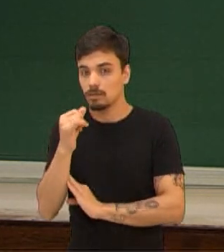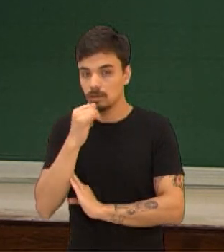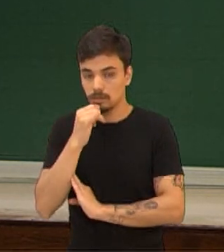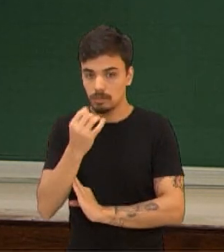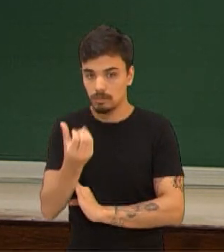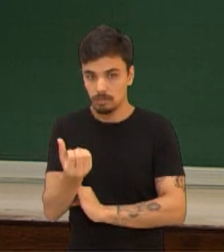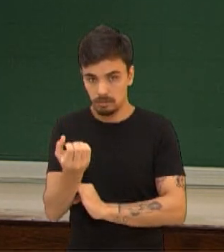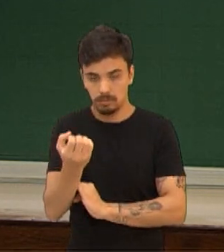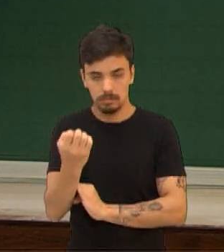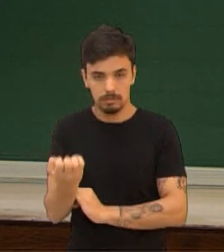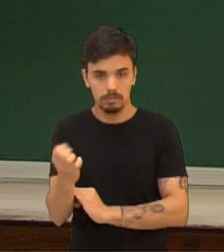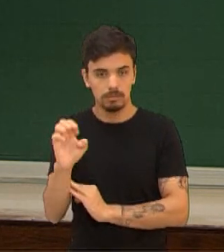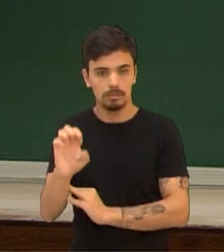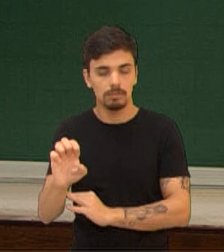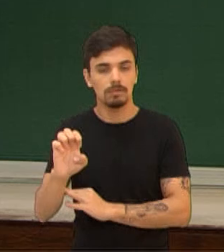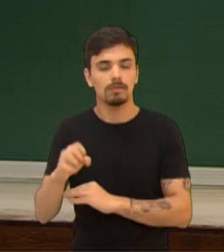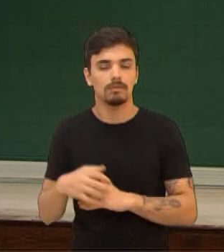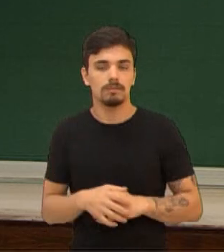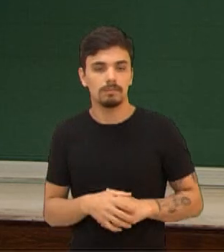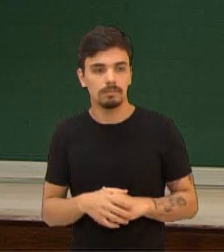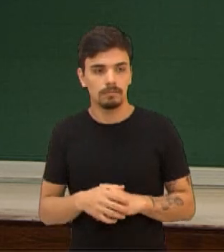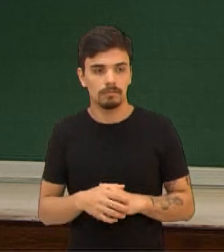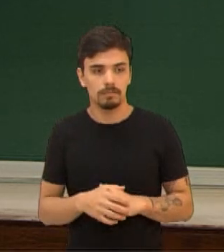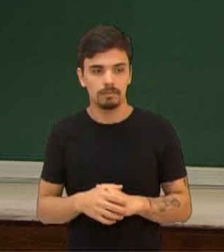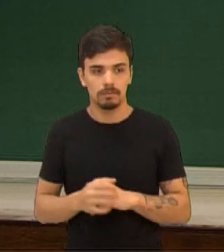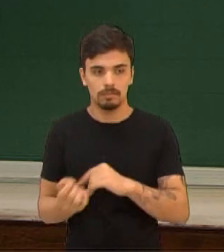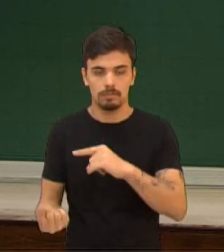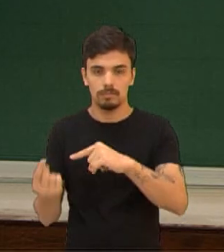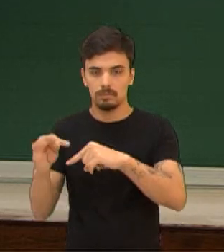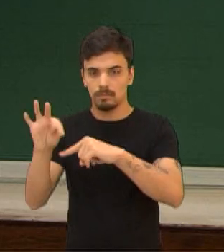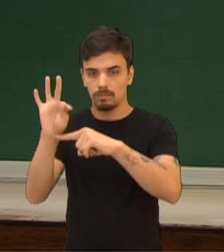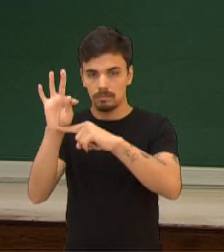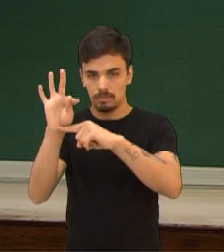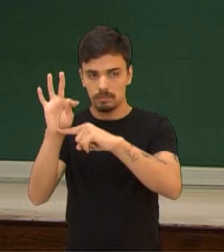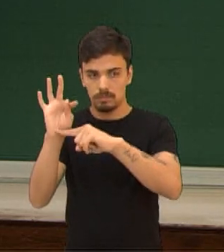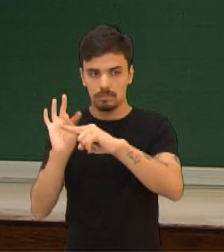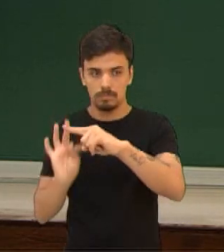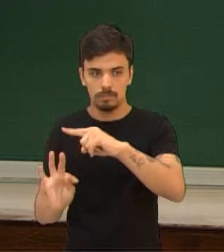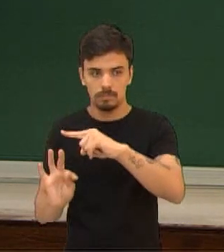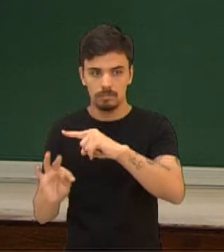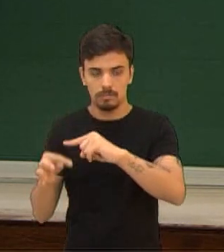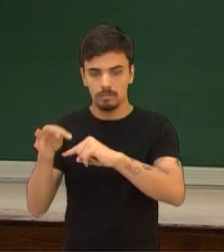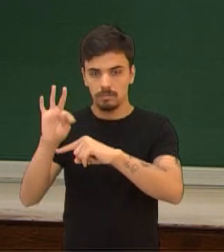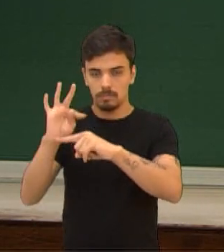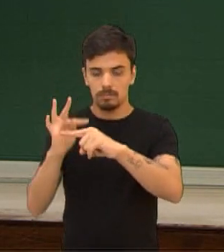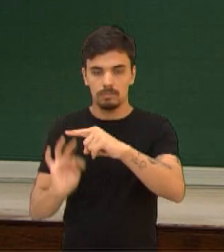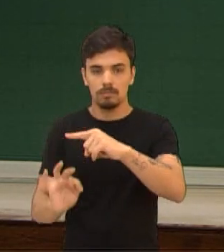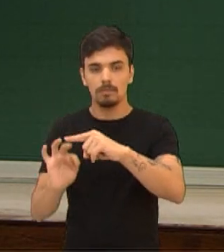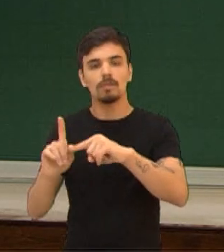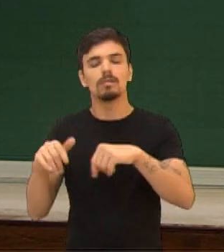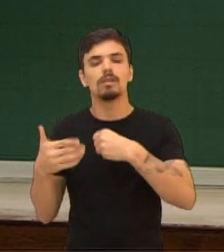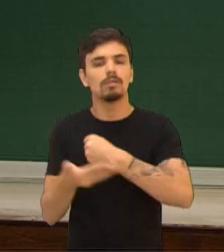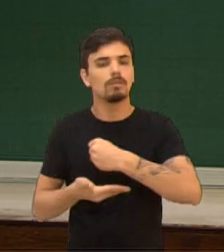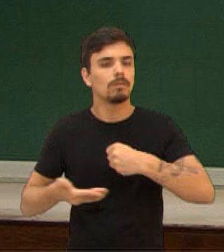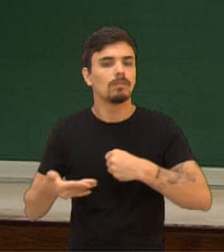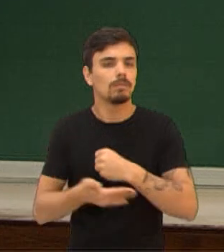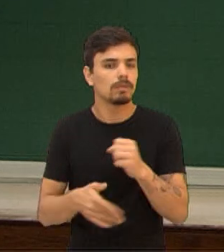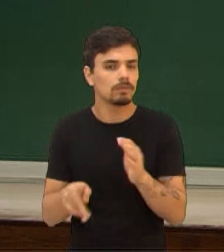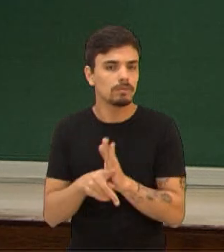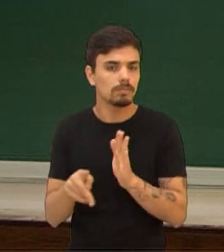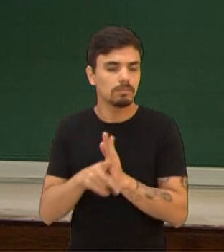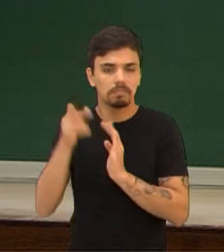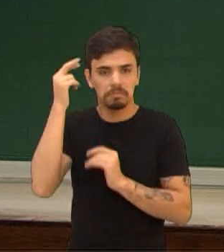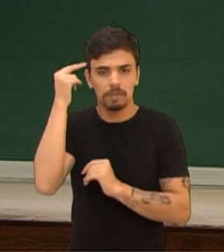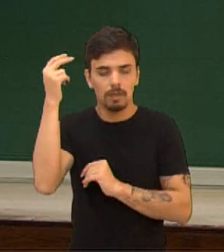o logaritmo neperiano de elevado a menos t sobre tal. Então, essa base do logaritmo